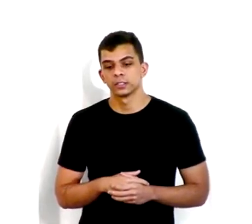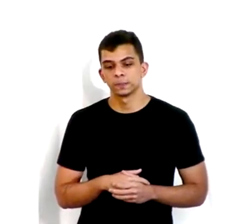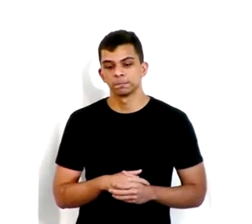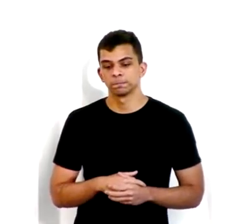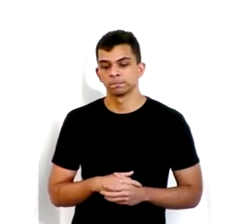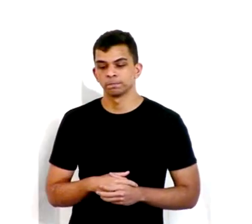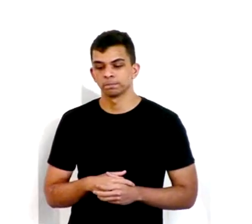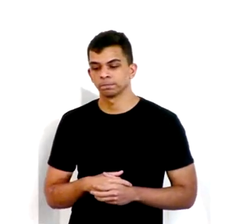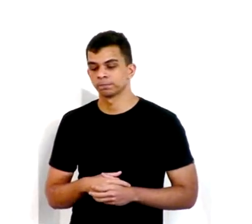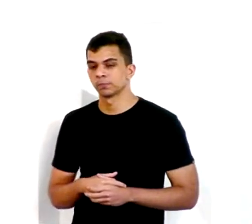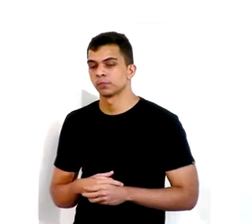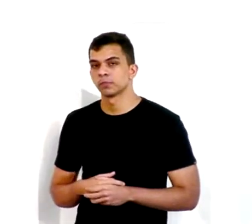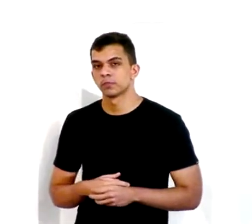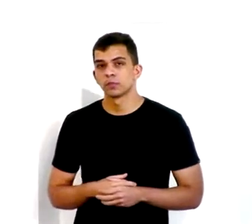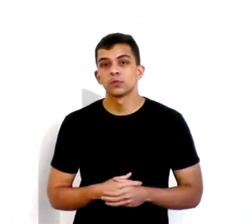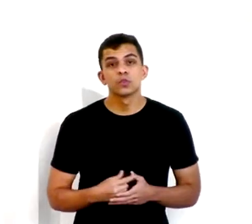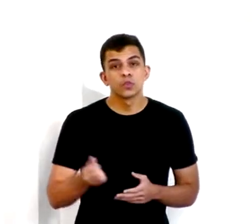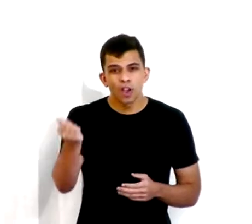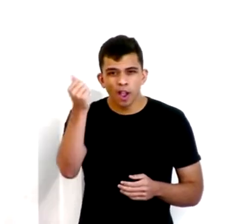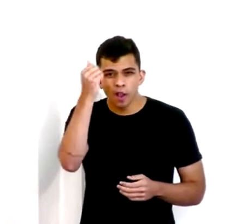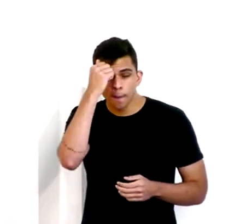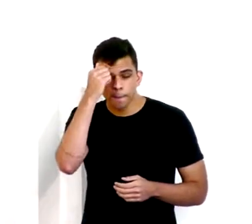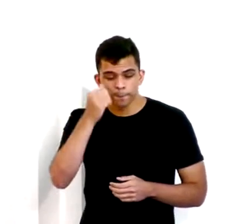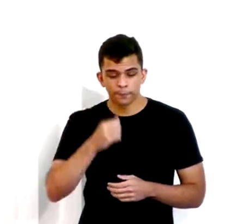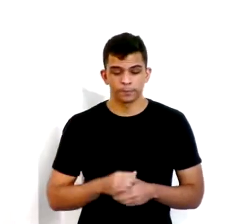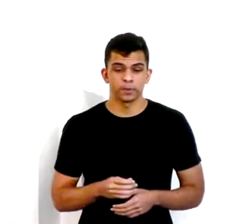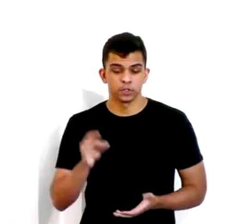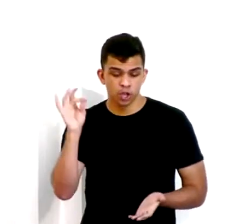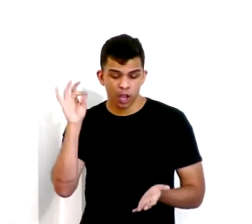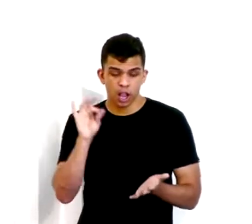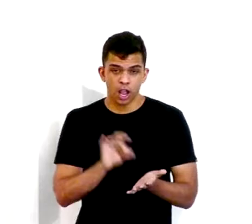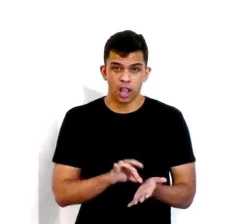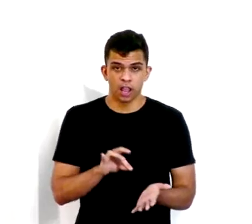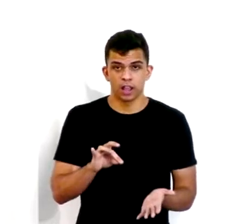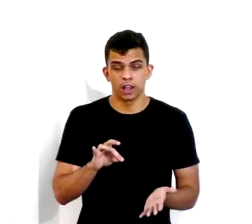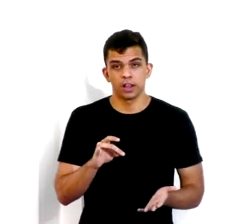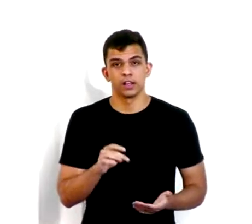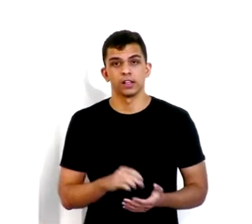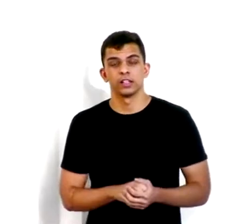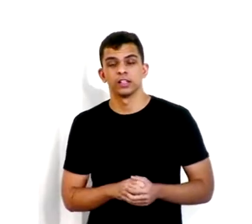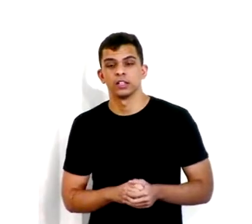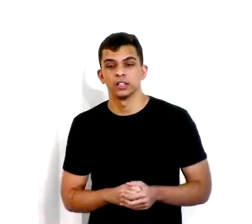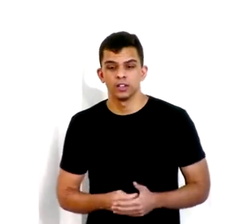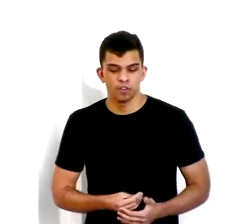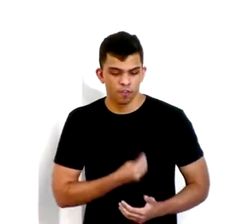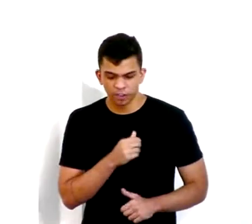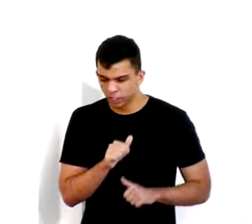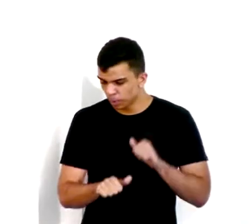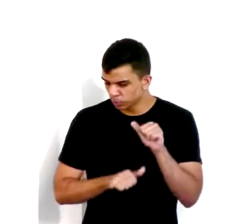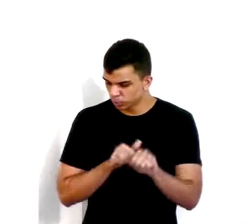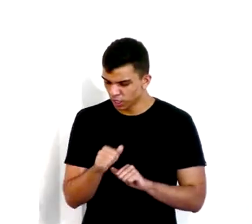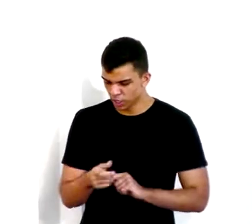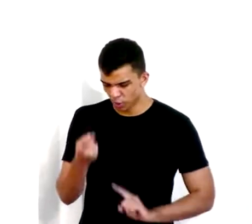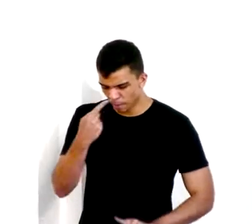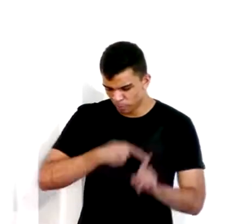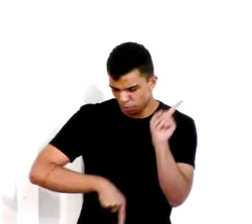e um arrependimento verdadeiro, não há conversão, não há mudança, não há